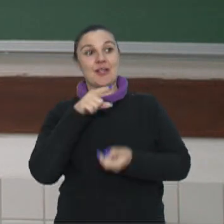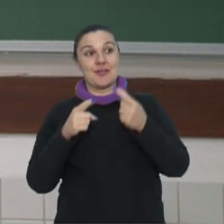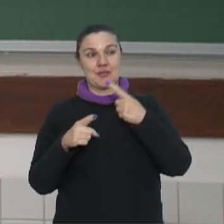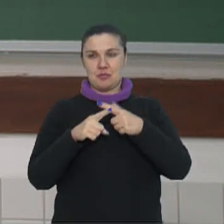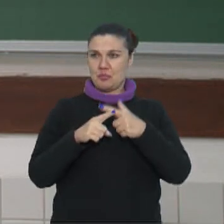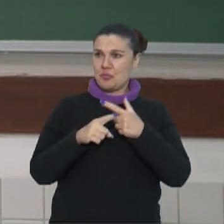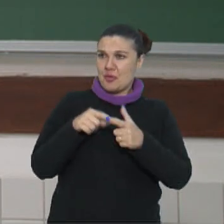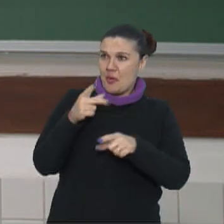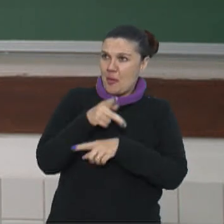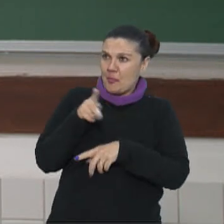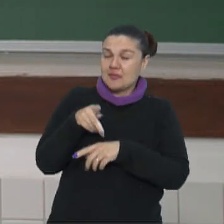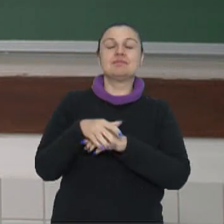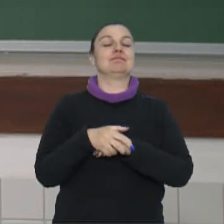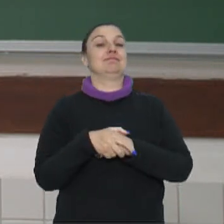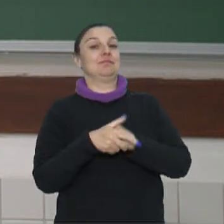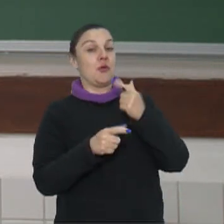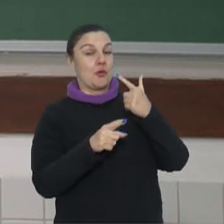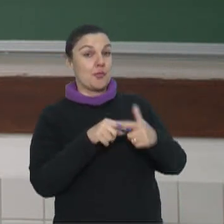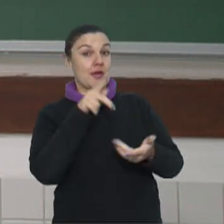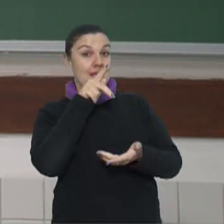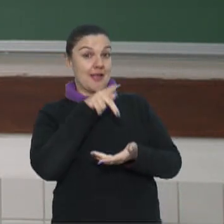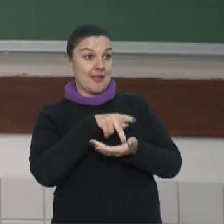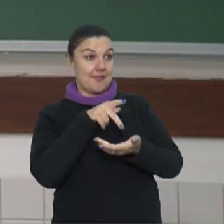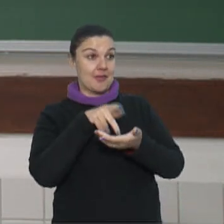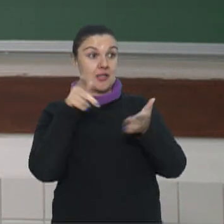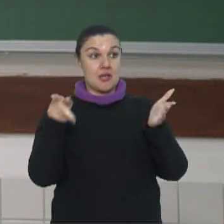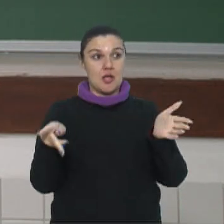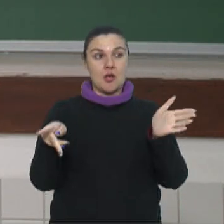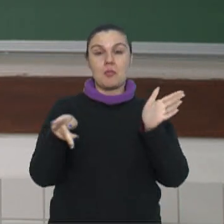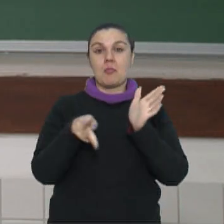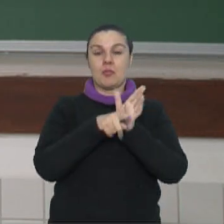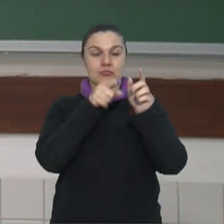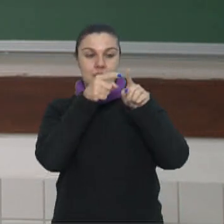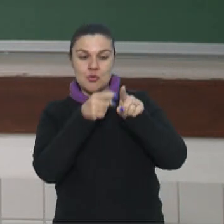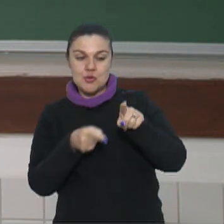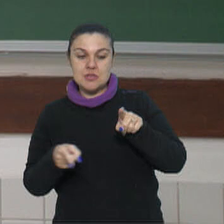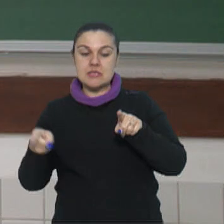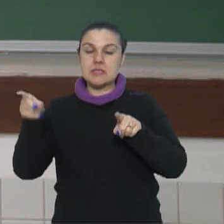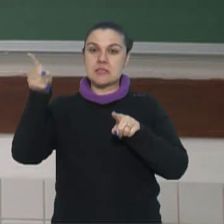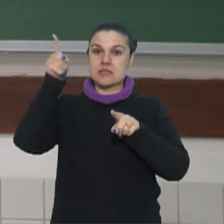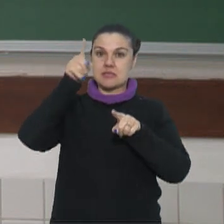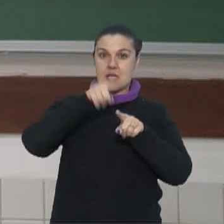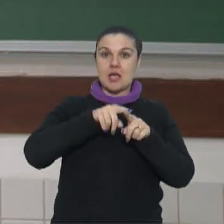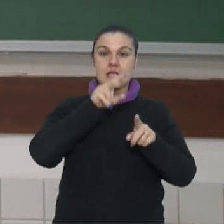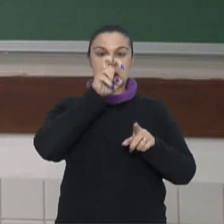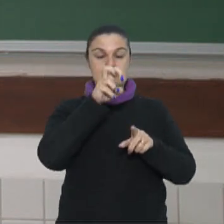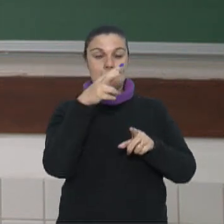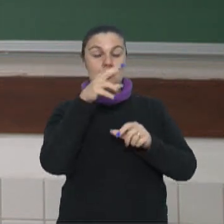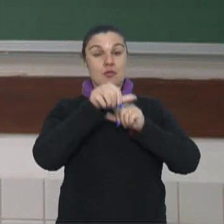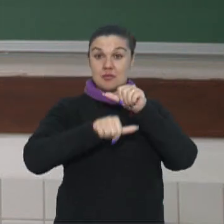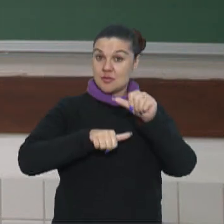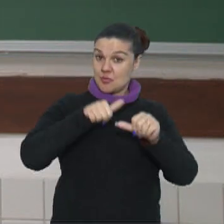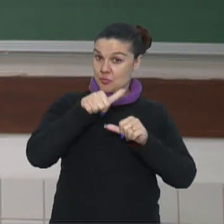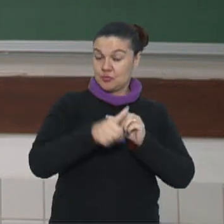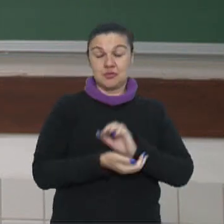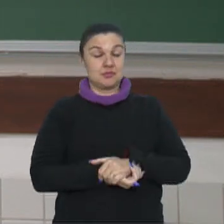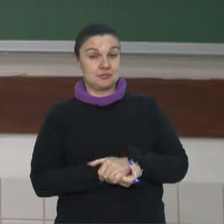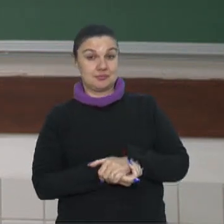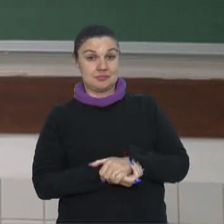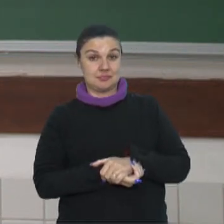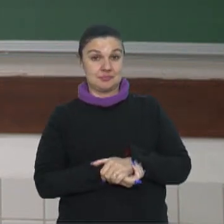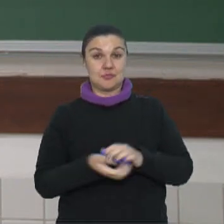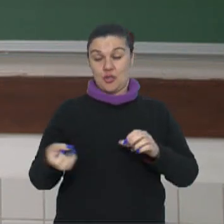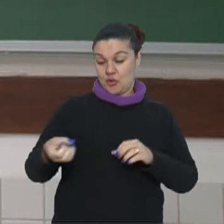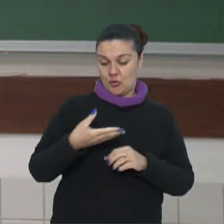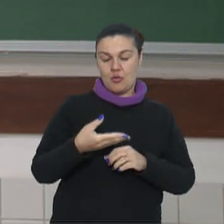quê, professor? Porque, na verdade, o calendário asteca era um sistema cíclico, contava 52 anos e a cada 52 anos ele simplesmente